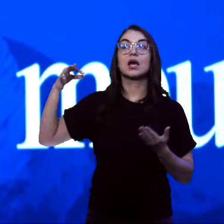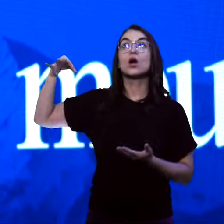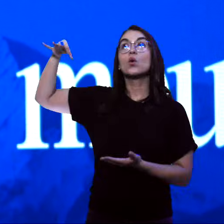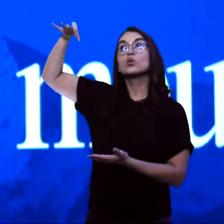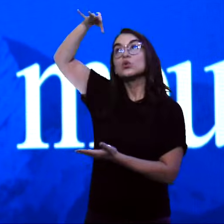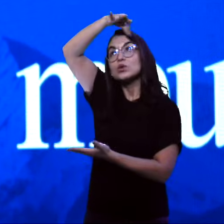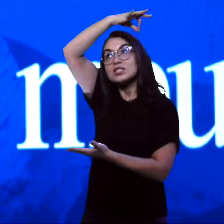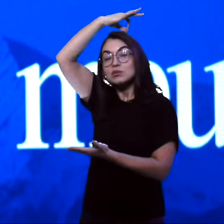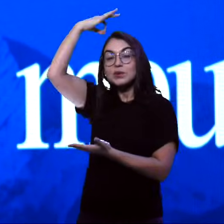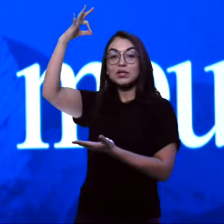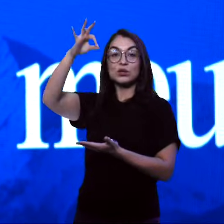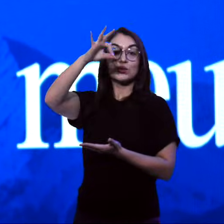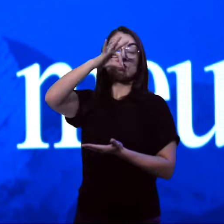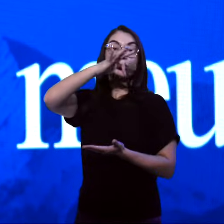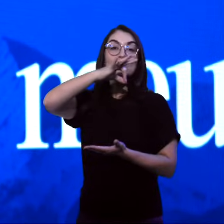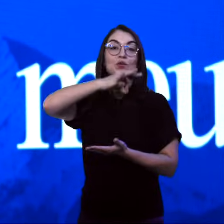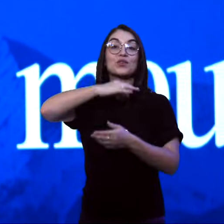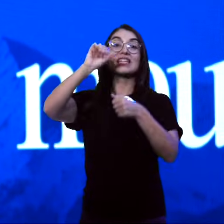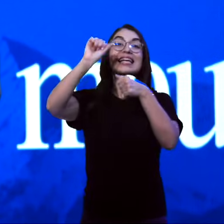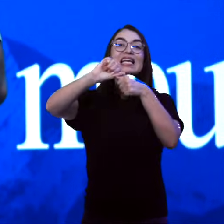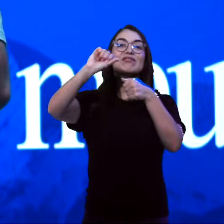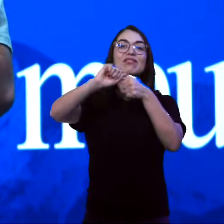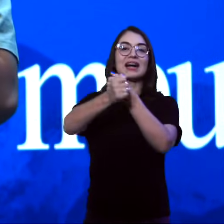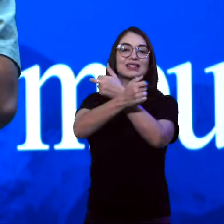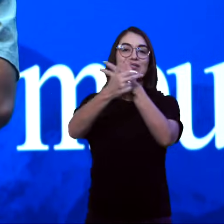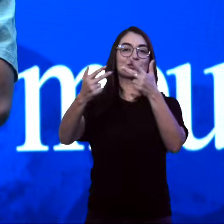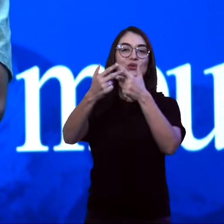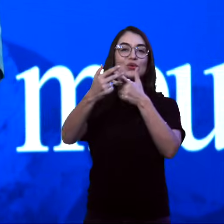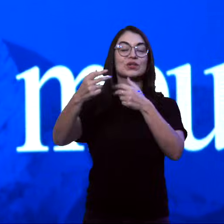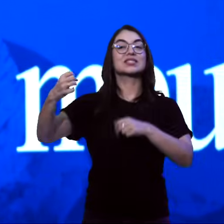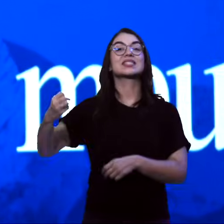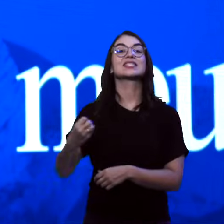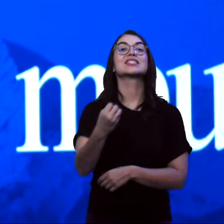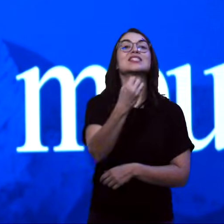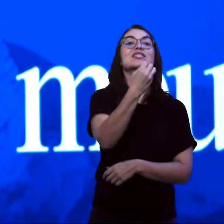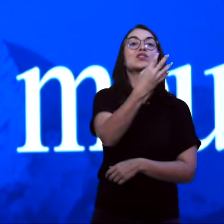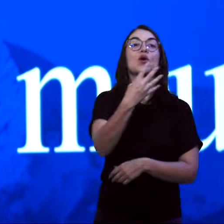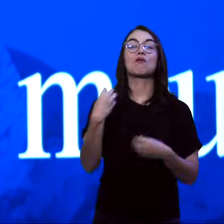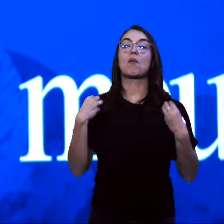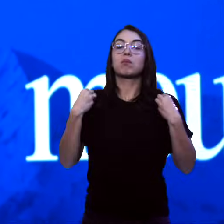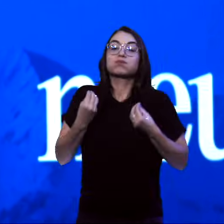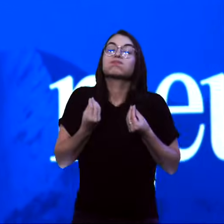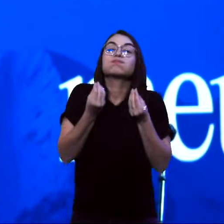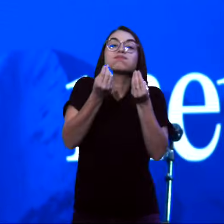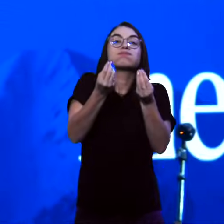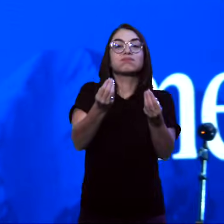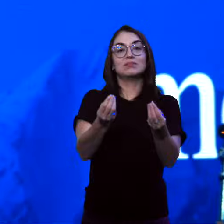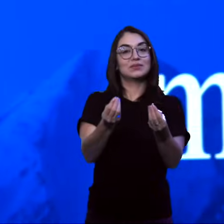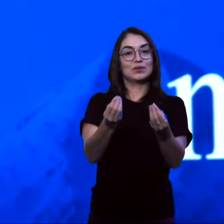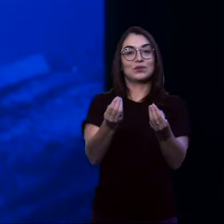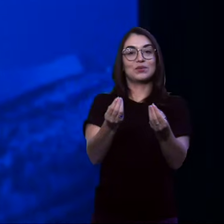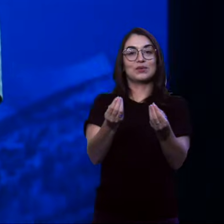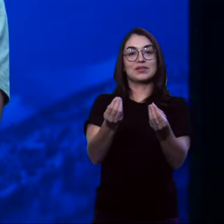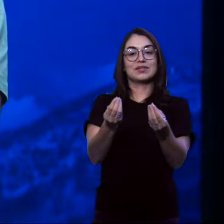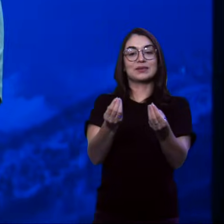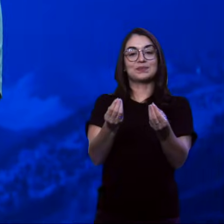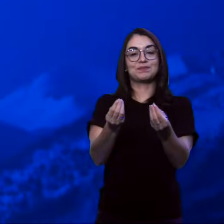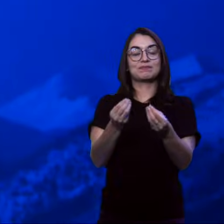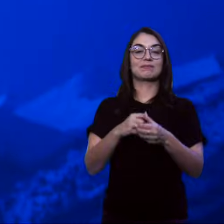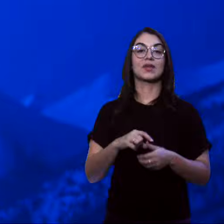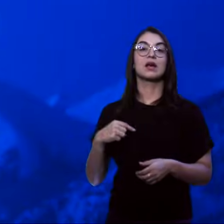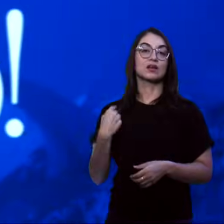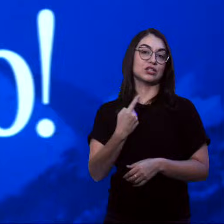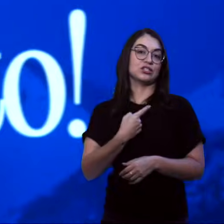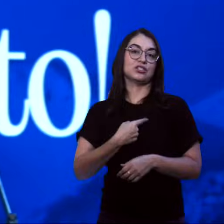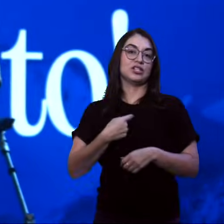nomes novos. Ele faz coisas novas, ele dá roupas novas, sem a gente precisar ficar fazendo as